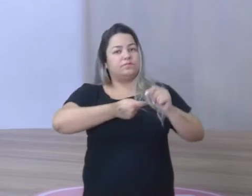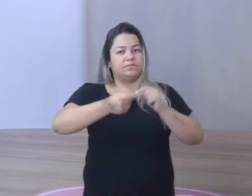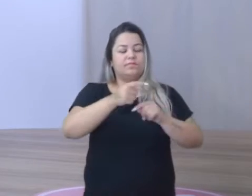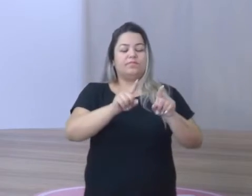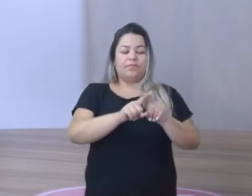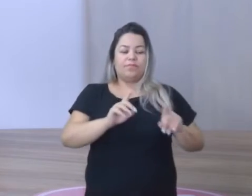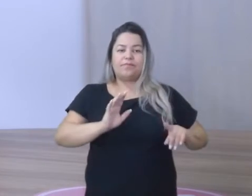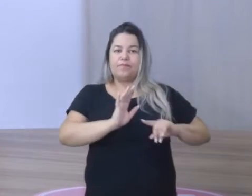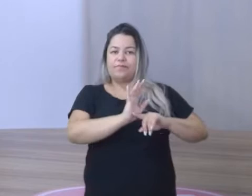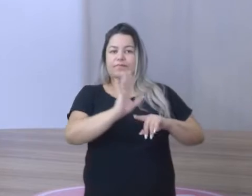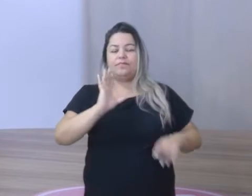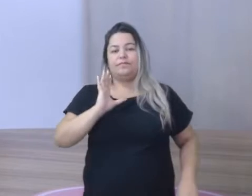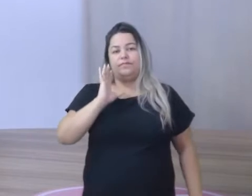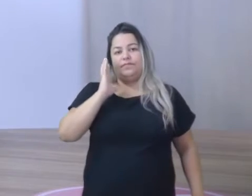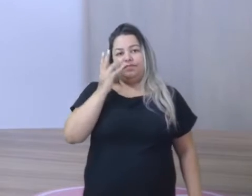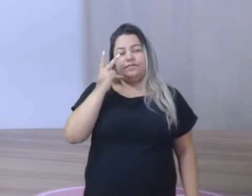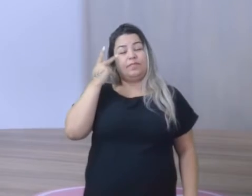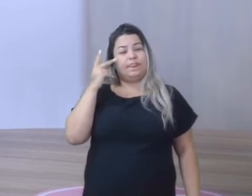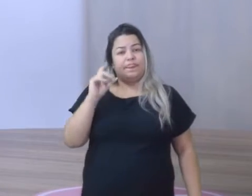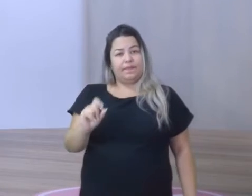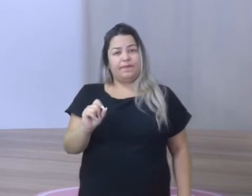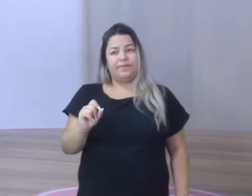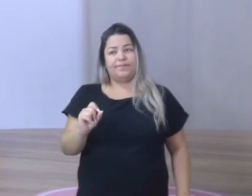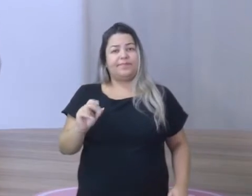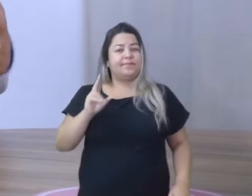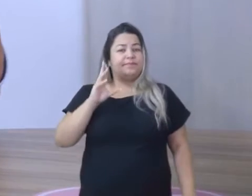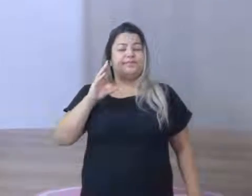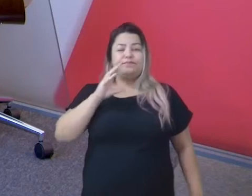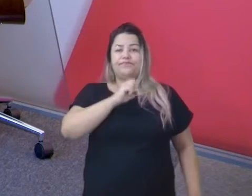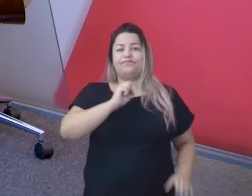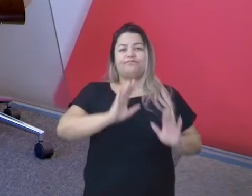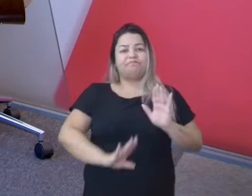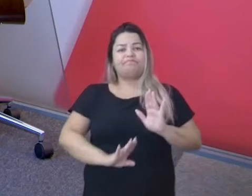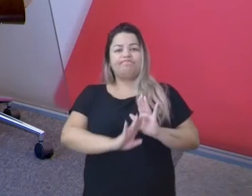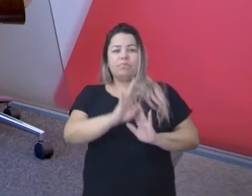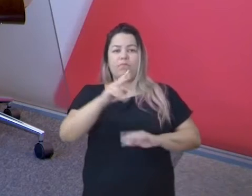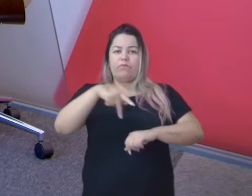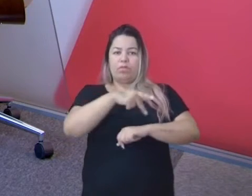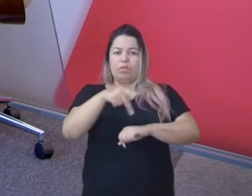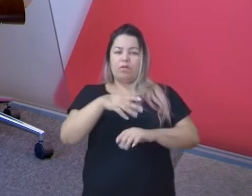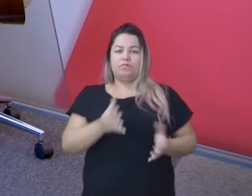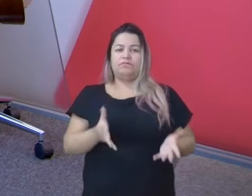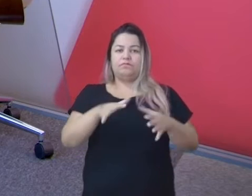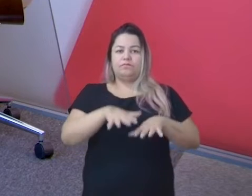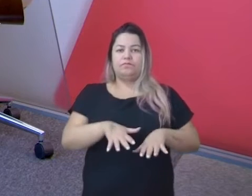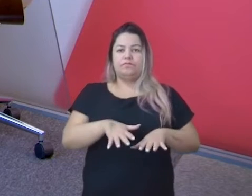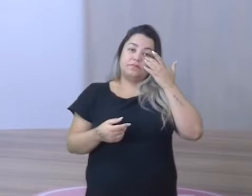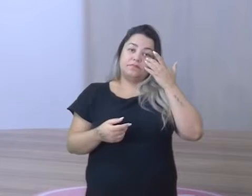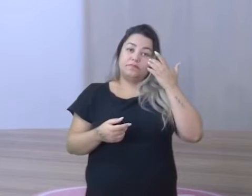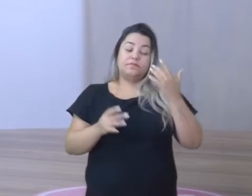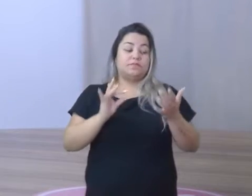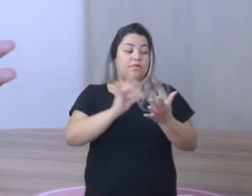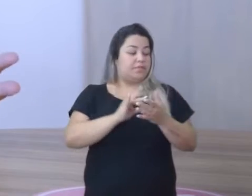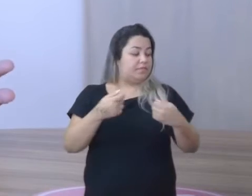podem contribuir de maneira decisiva para a aceleração do crescimento do país com inclusão social.